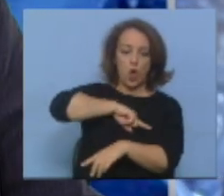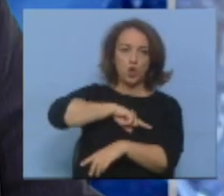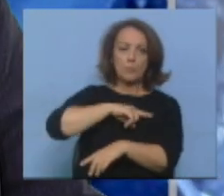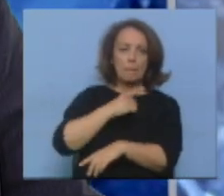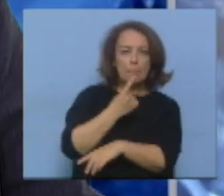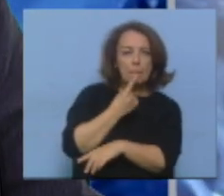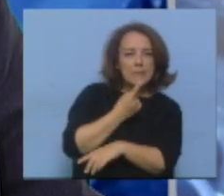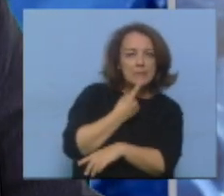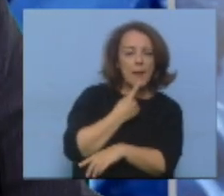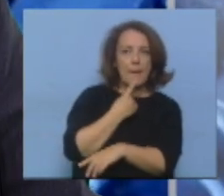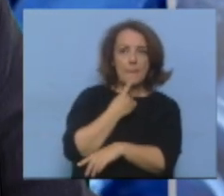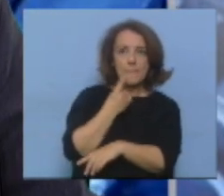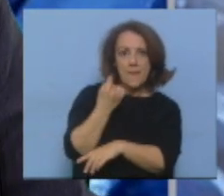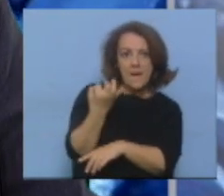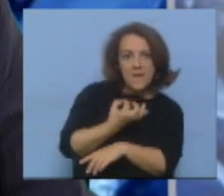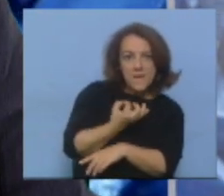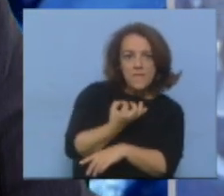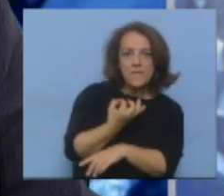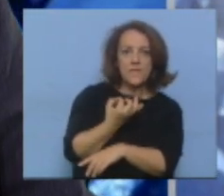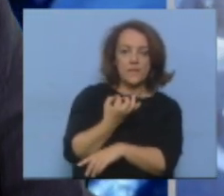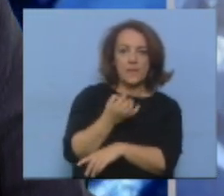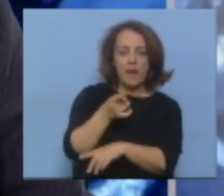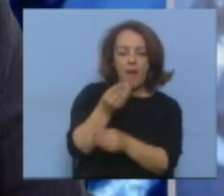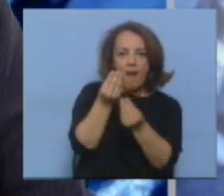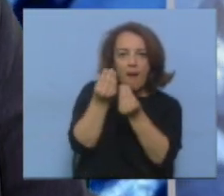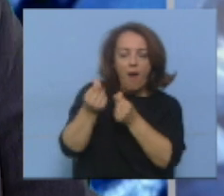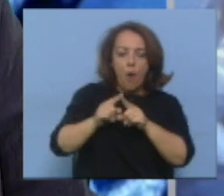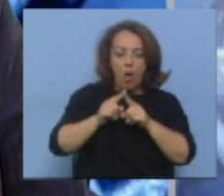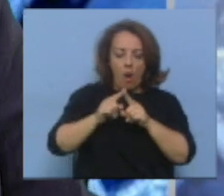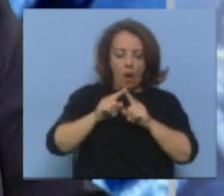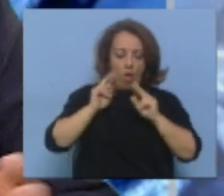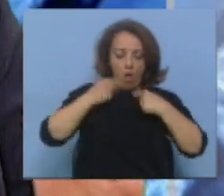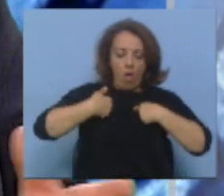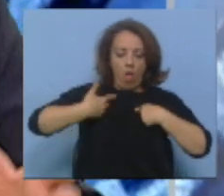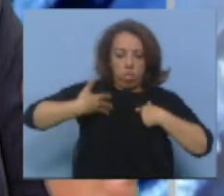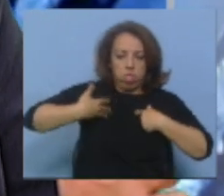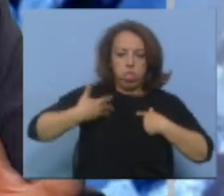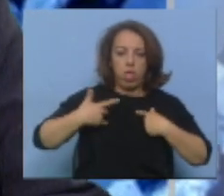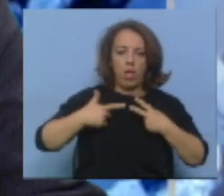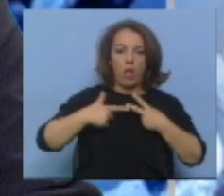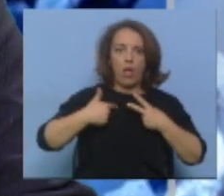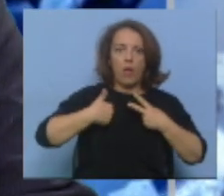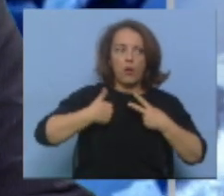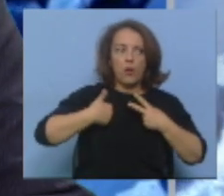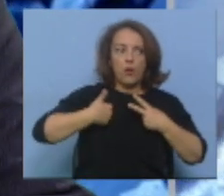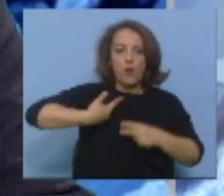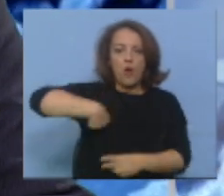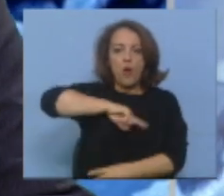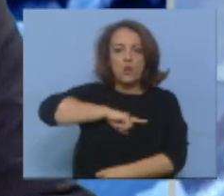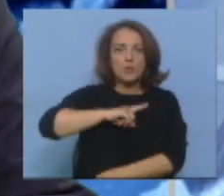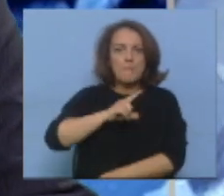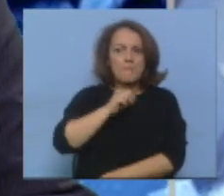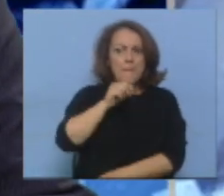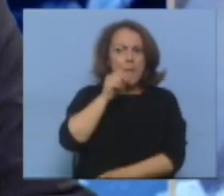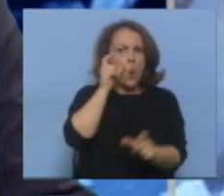perceber que tudo isso, essa fragilidade, esses medos, esse pouco domínio que nós temos ainda sobre a